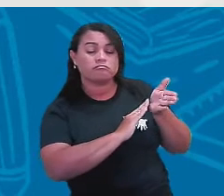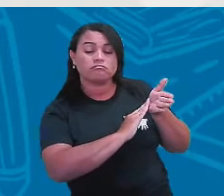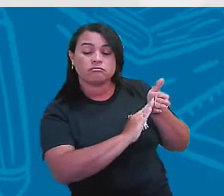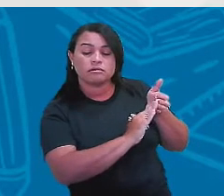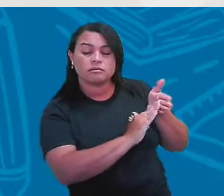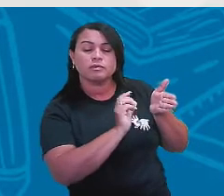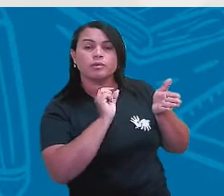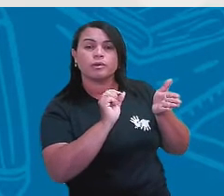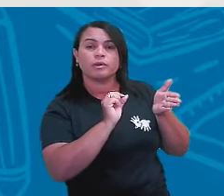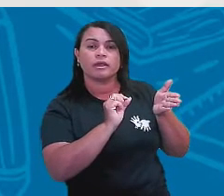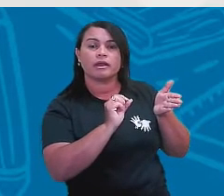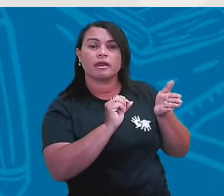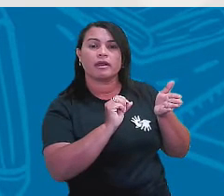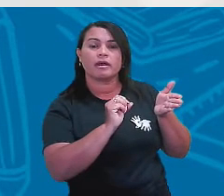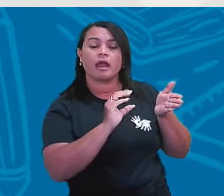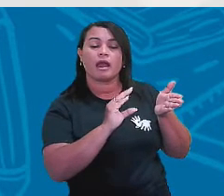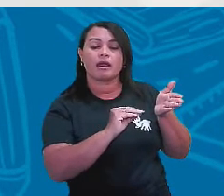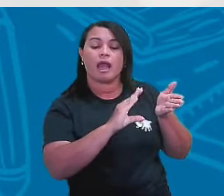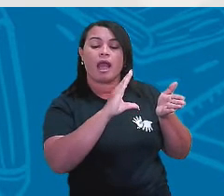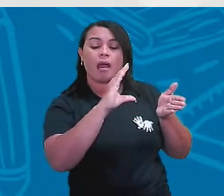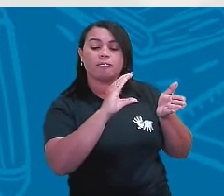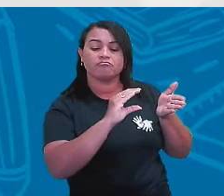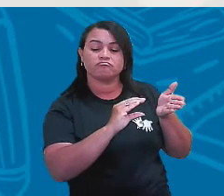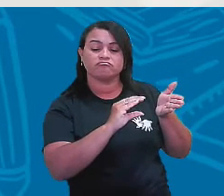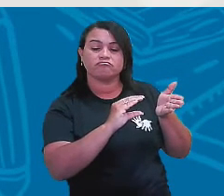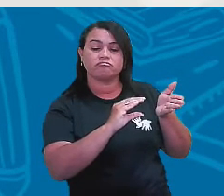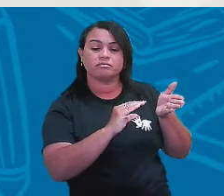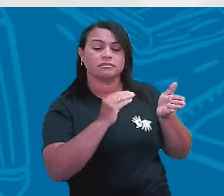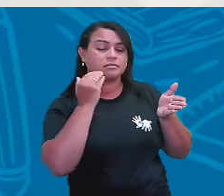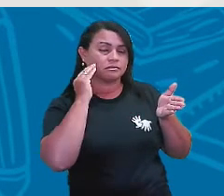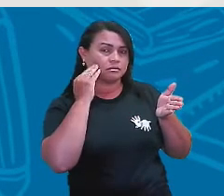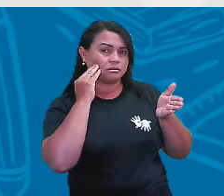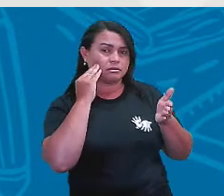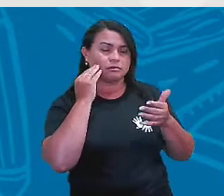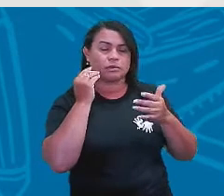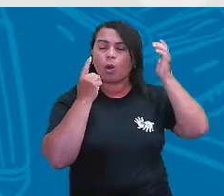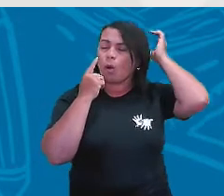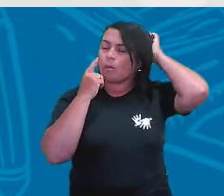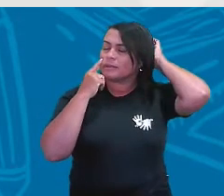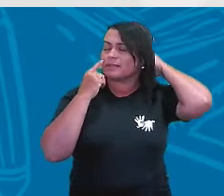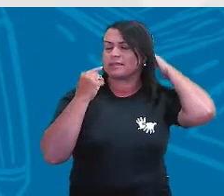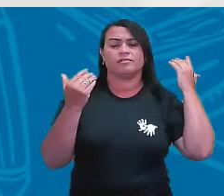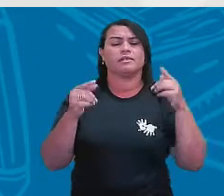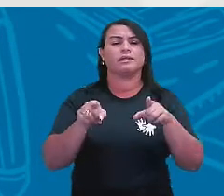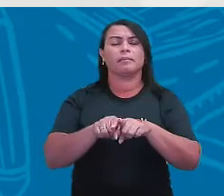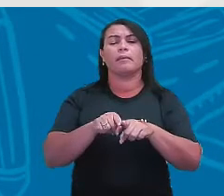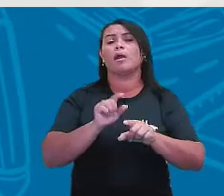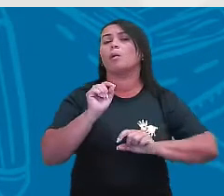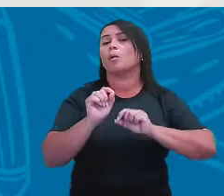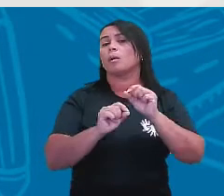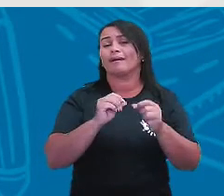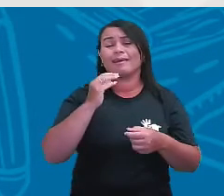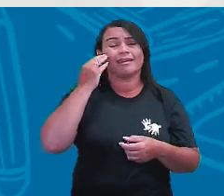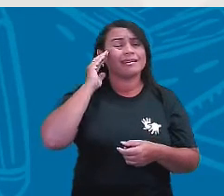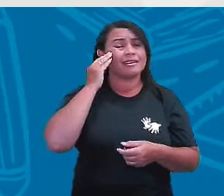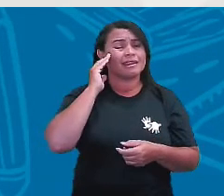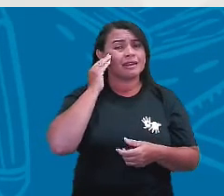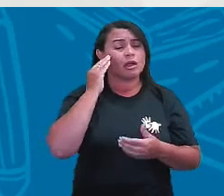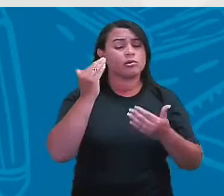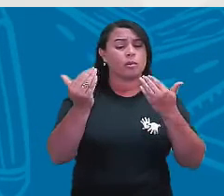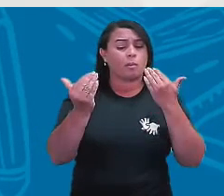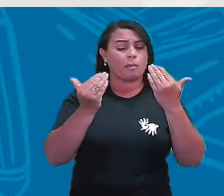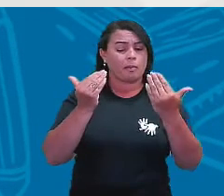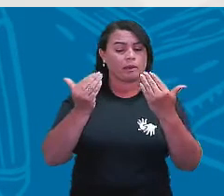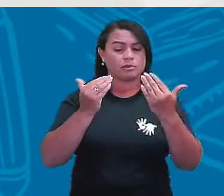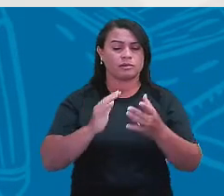capacidade, né, desse recipiente, tá bom? Então, aí eu preciso também entender algumas